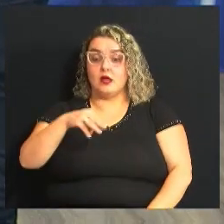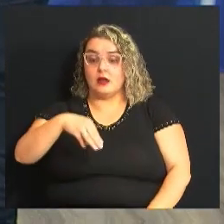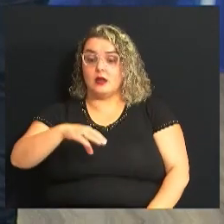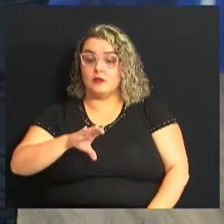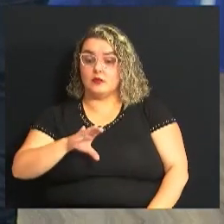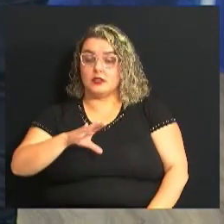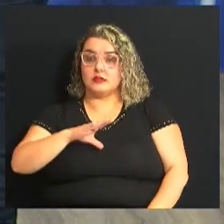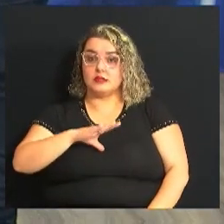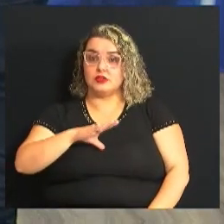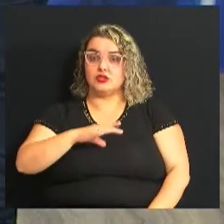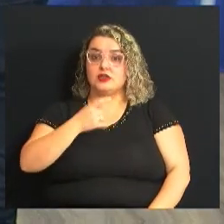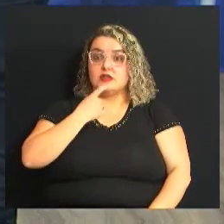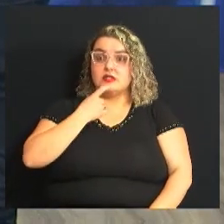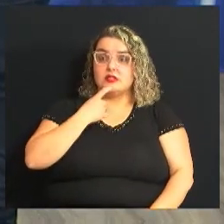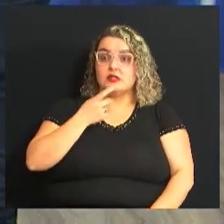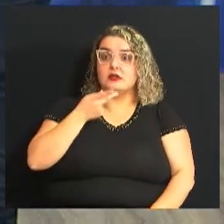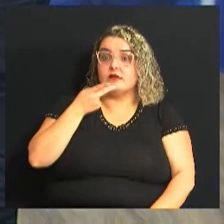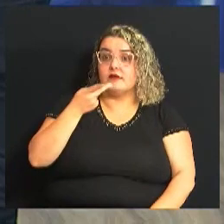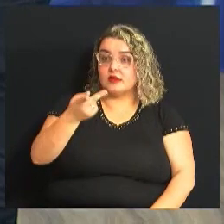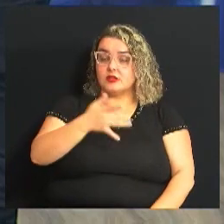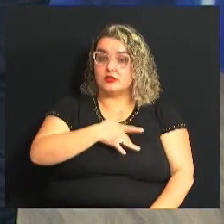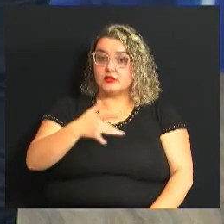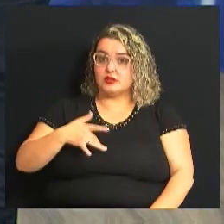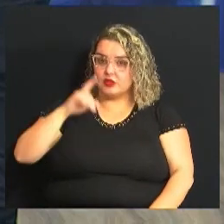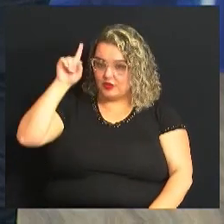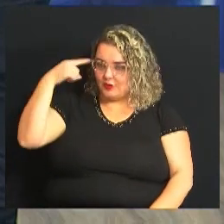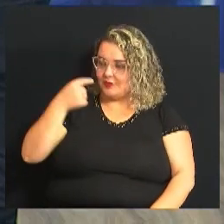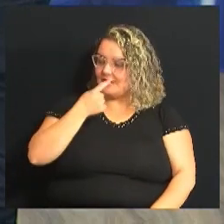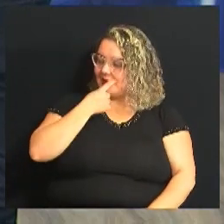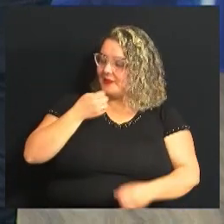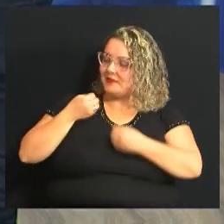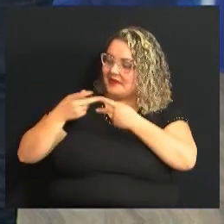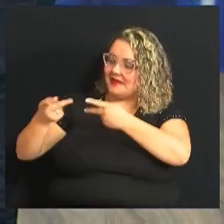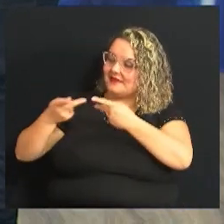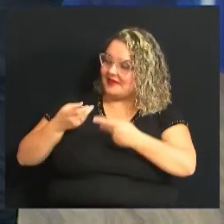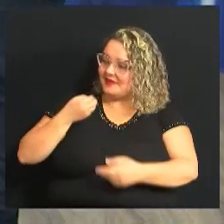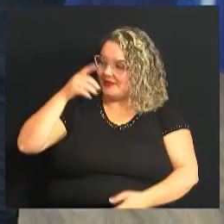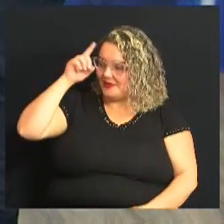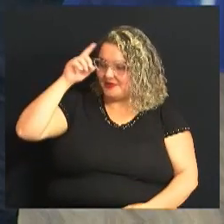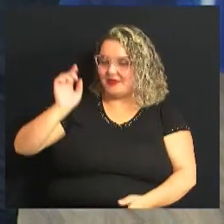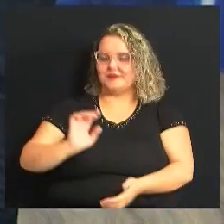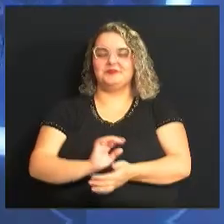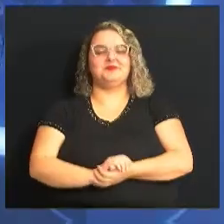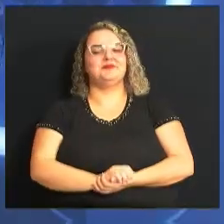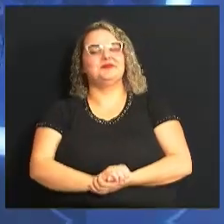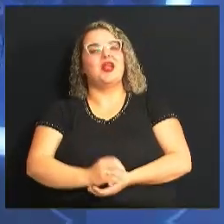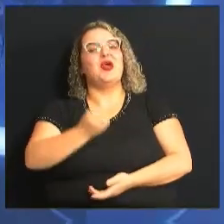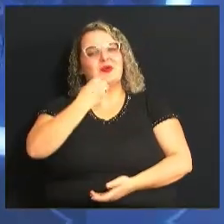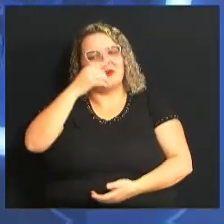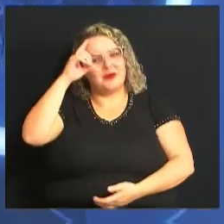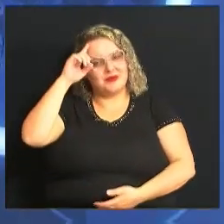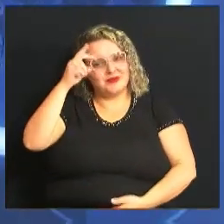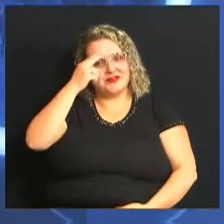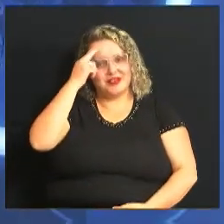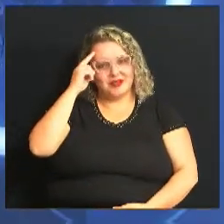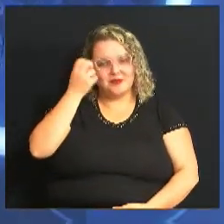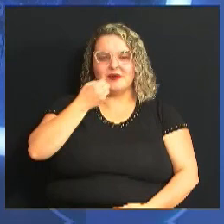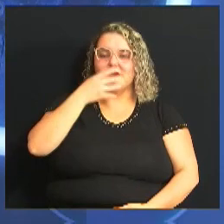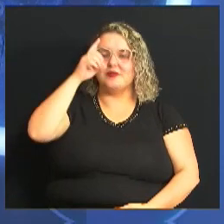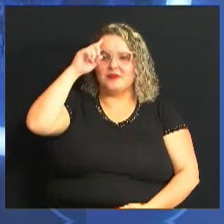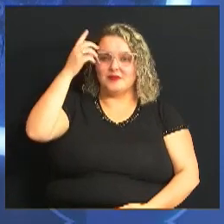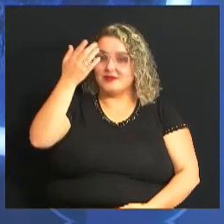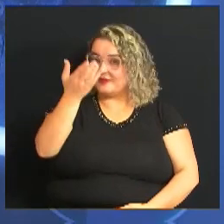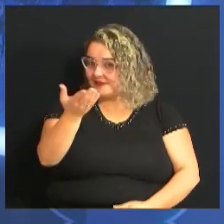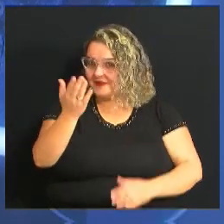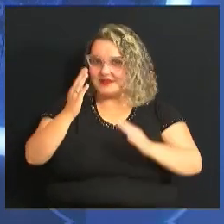e falando sobre saúde. Então, Mirna, seja bem-vinda e bom dia. Bom dia, Gabriel. Bom dia a você aí de casa. E